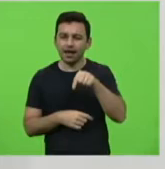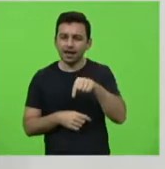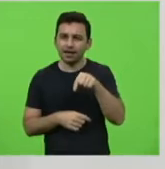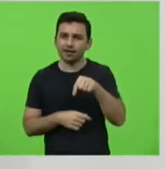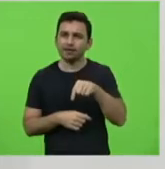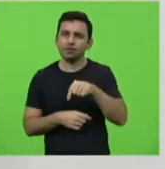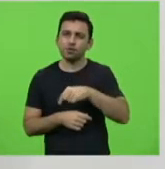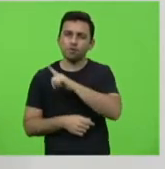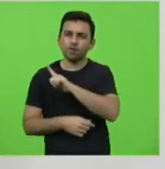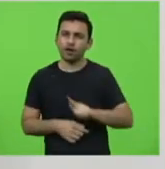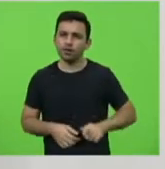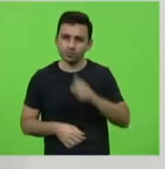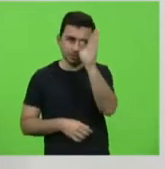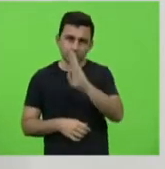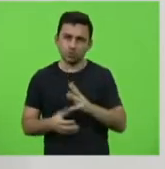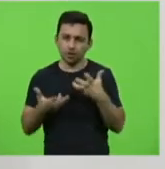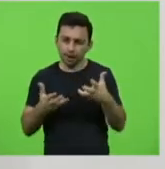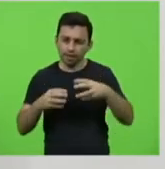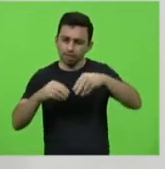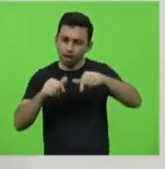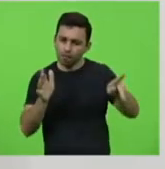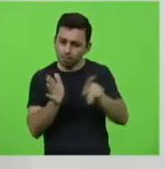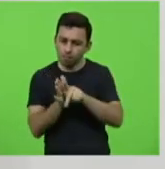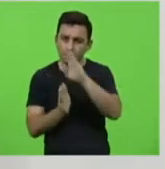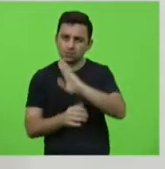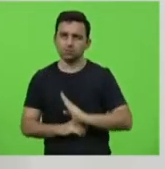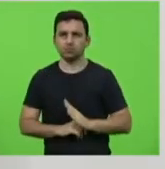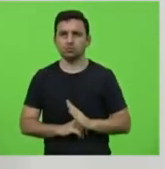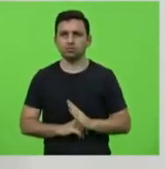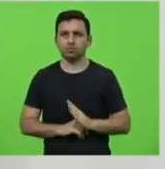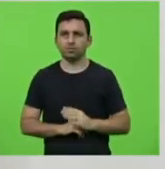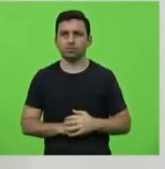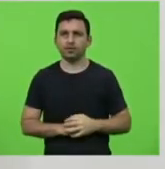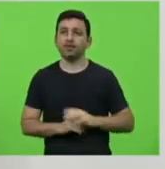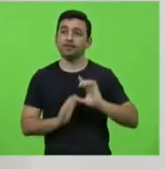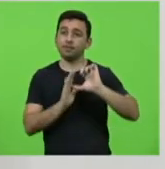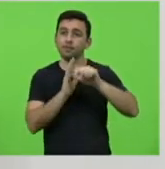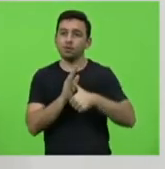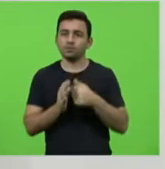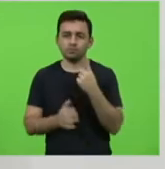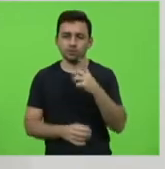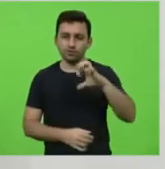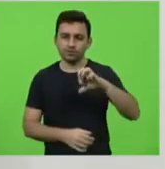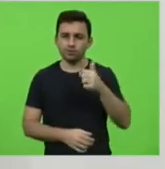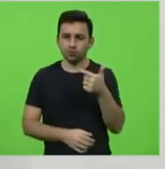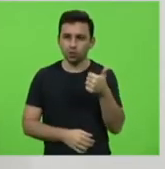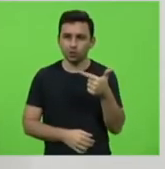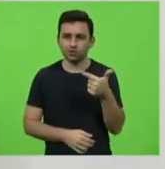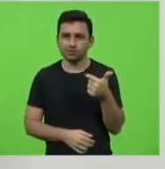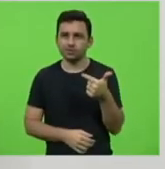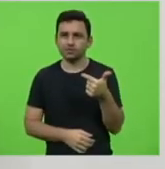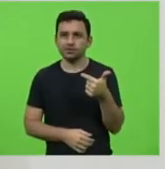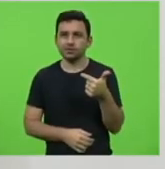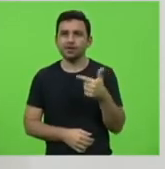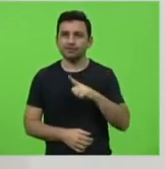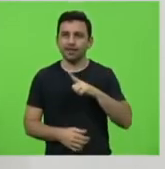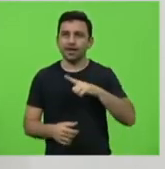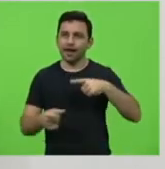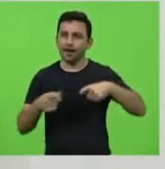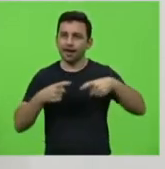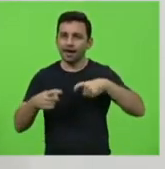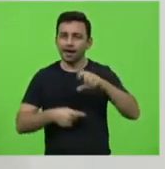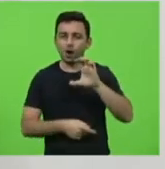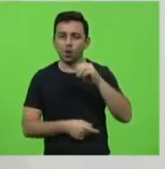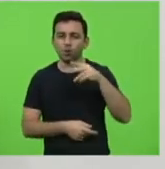mantermos como território brasileiro. Depois, em 1912, veio a Guerra do